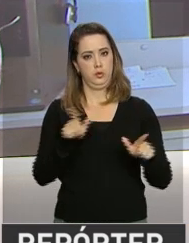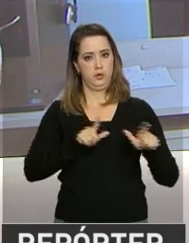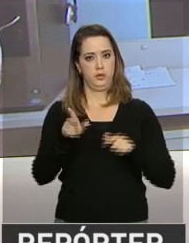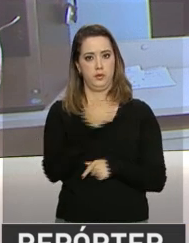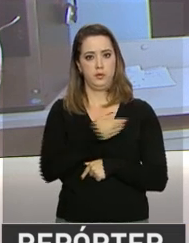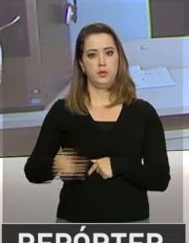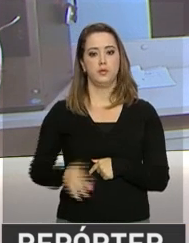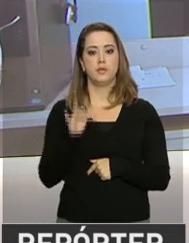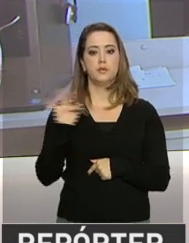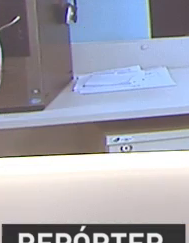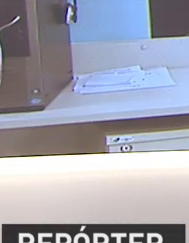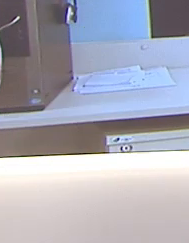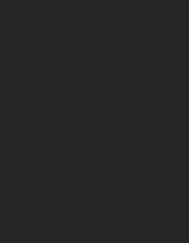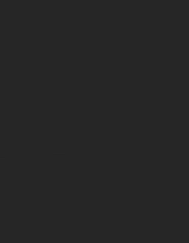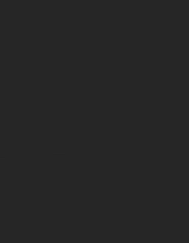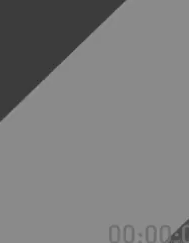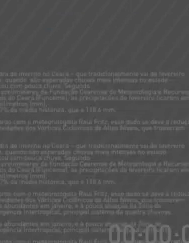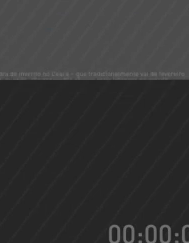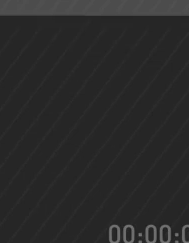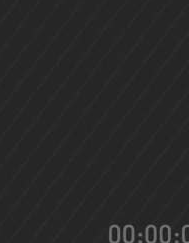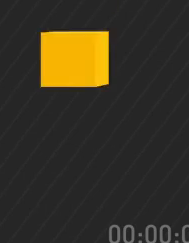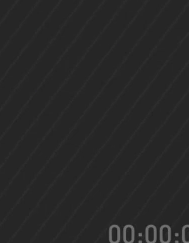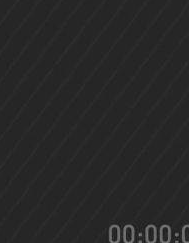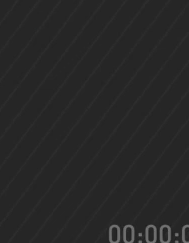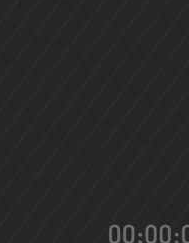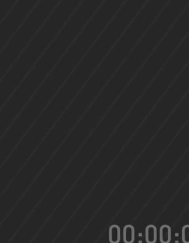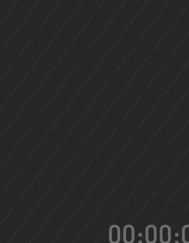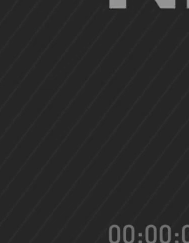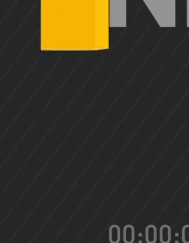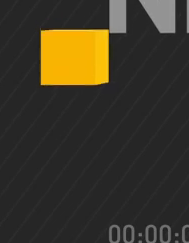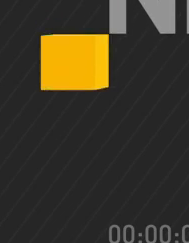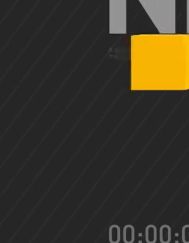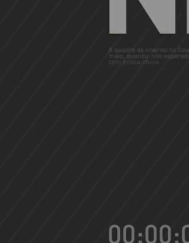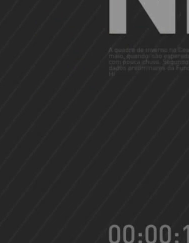Governo Federal C